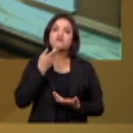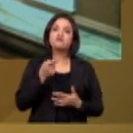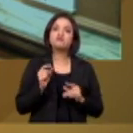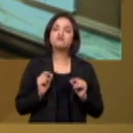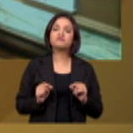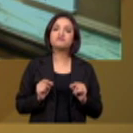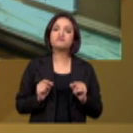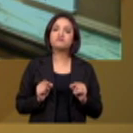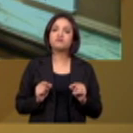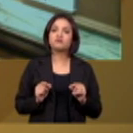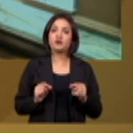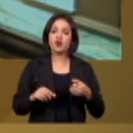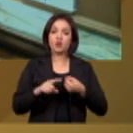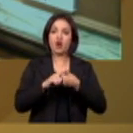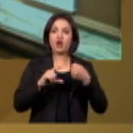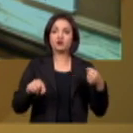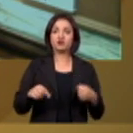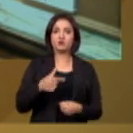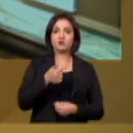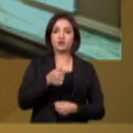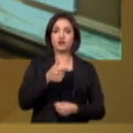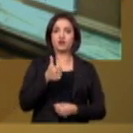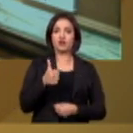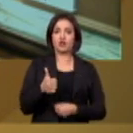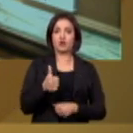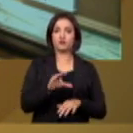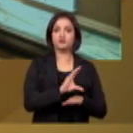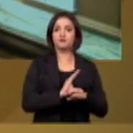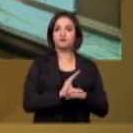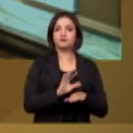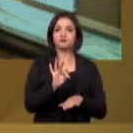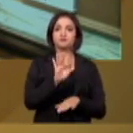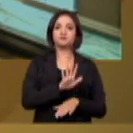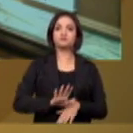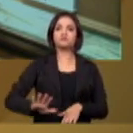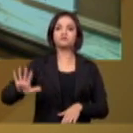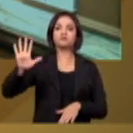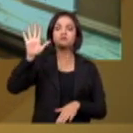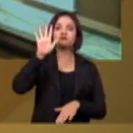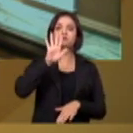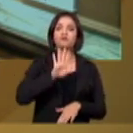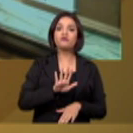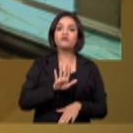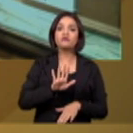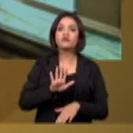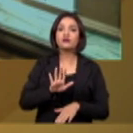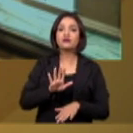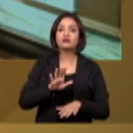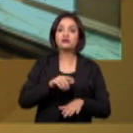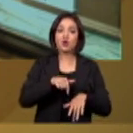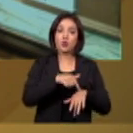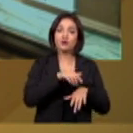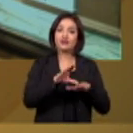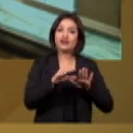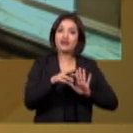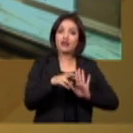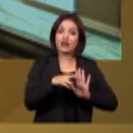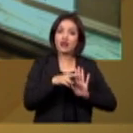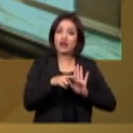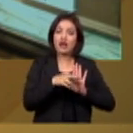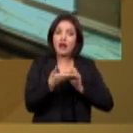o fundamento no artigo 71 da constituição federal norma básica